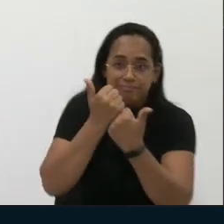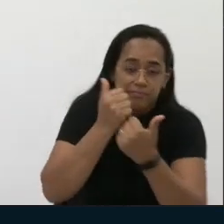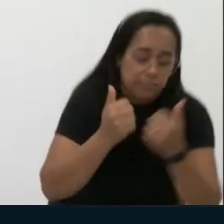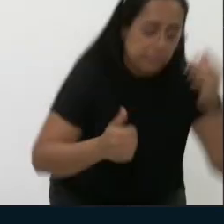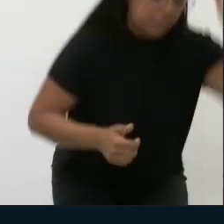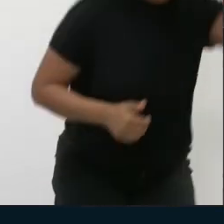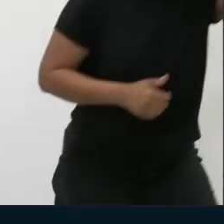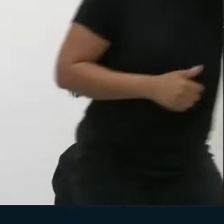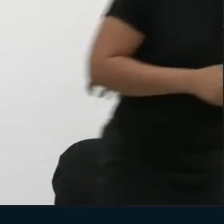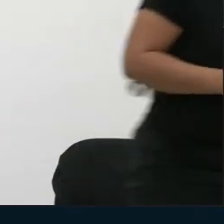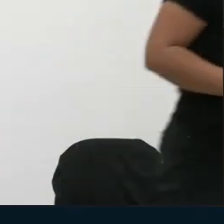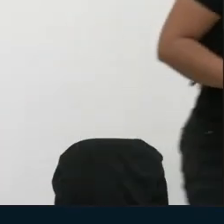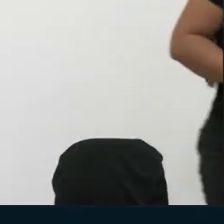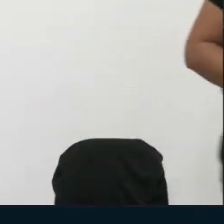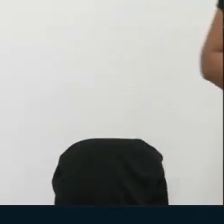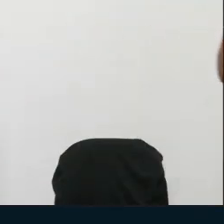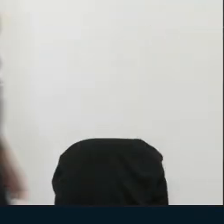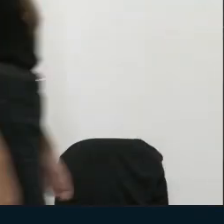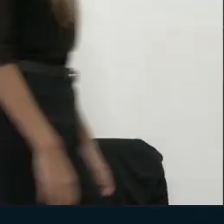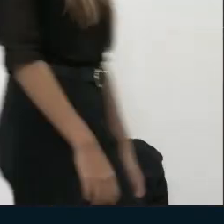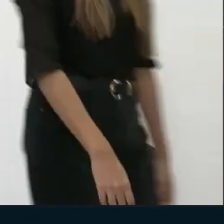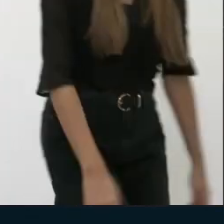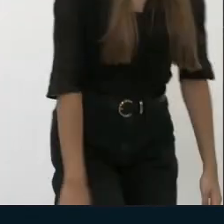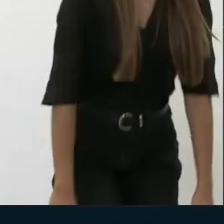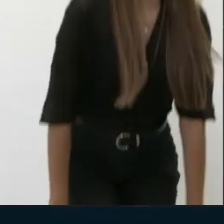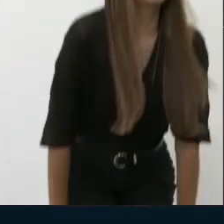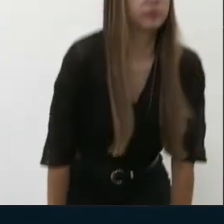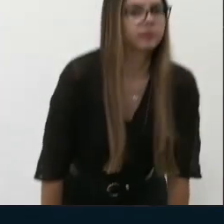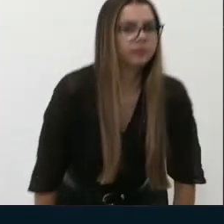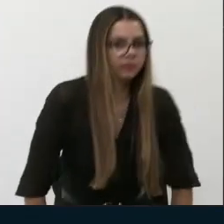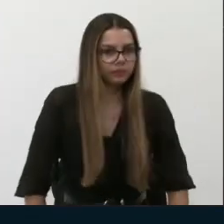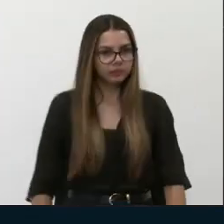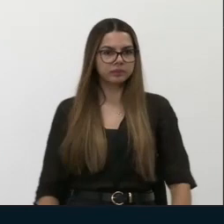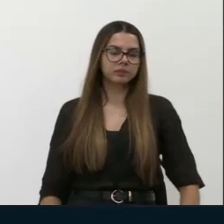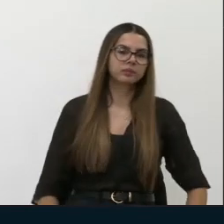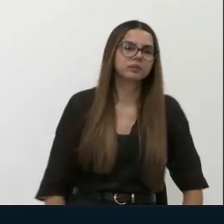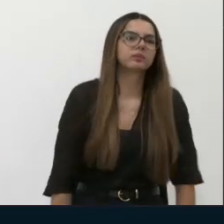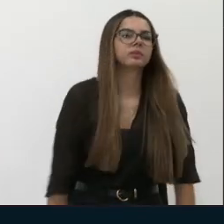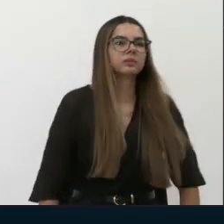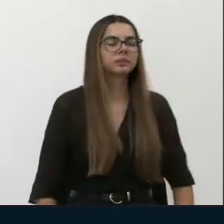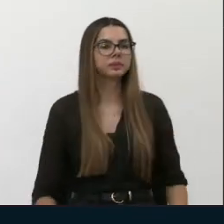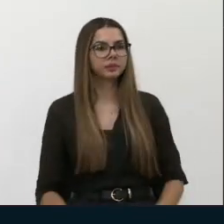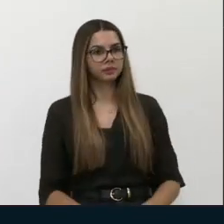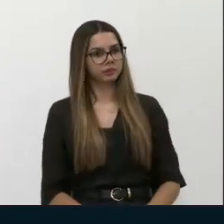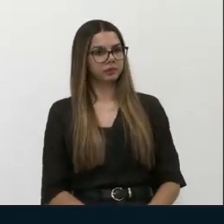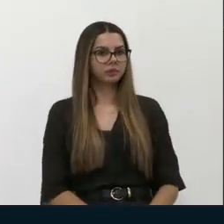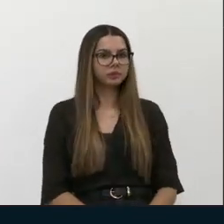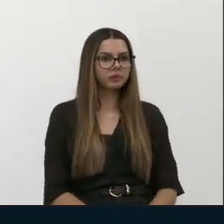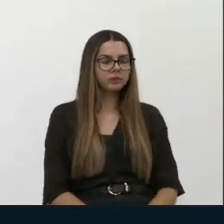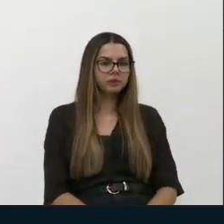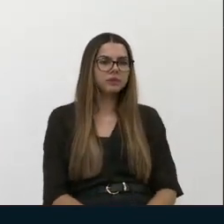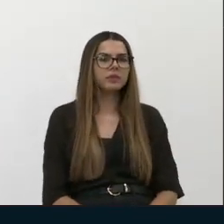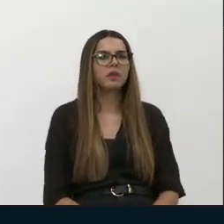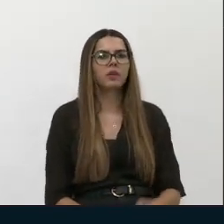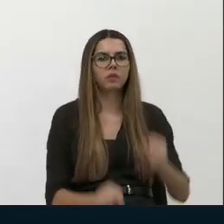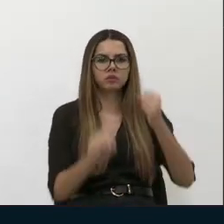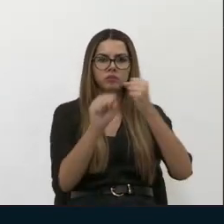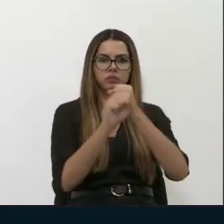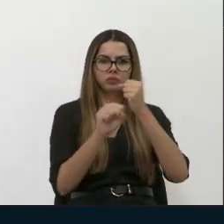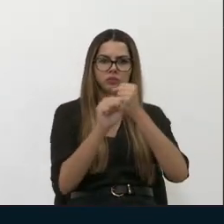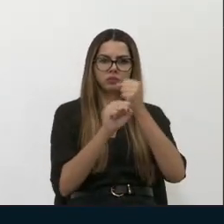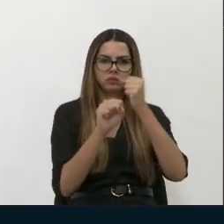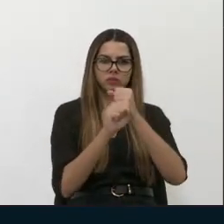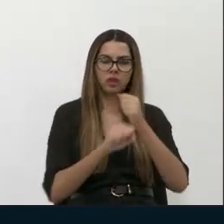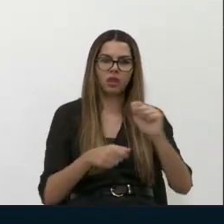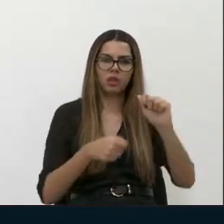o projeto que foi desenvolvido para o Trevo de Bom Sucesso não contempla. Ao contrário das obras que estão sendo feitas